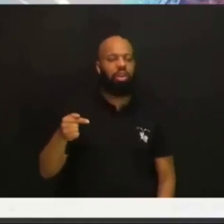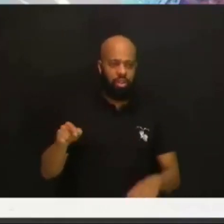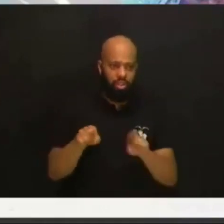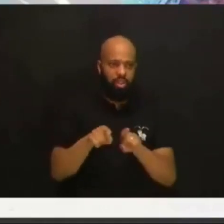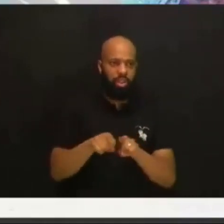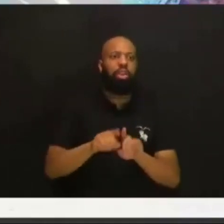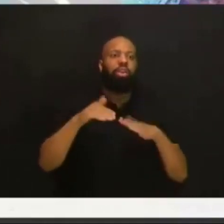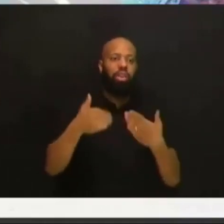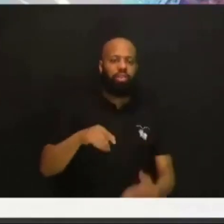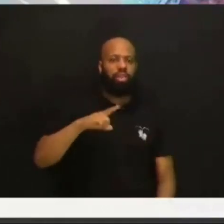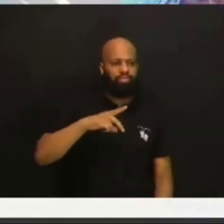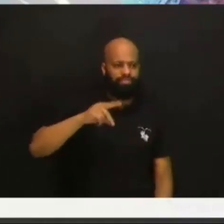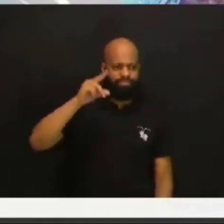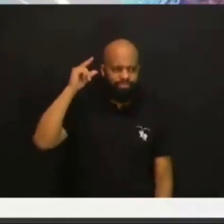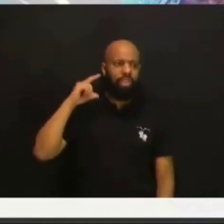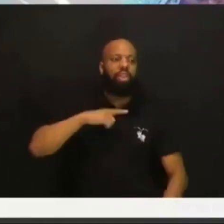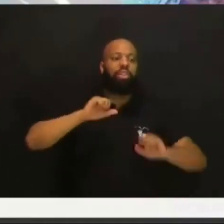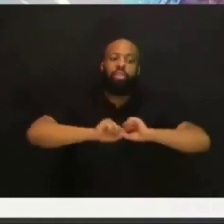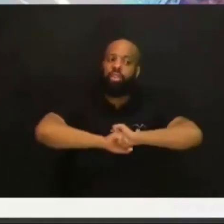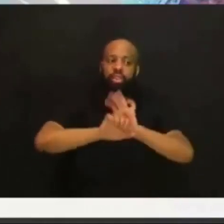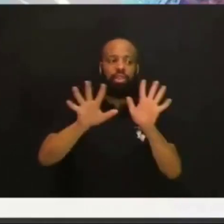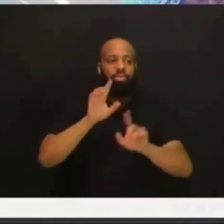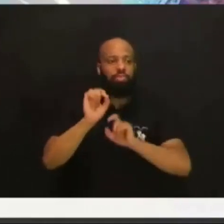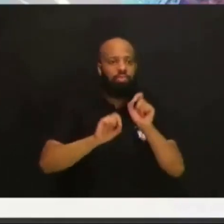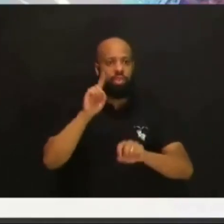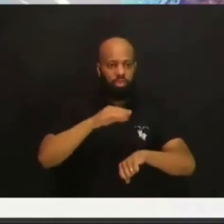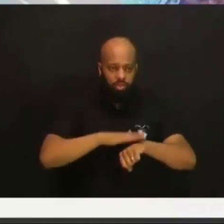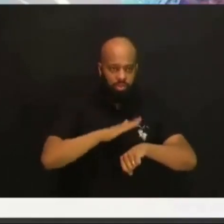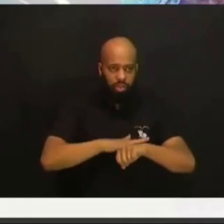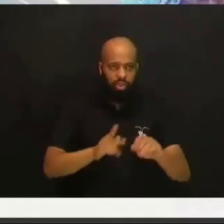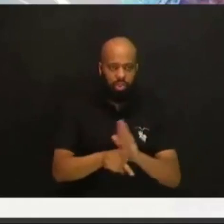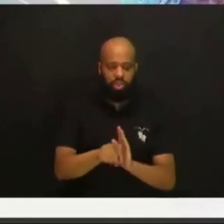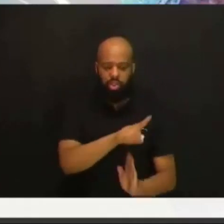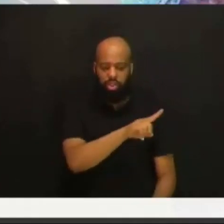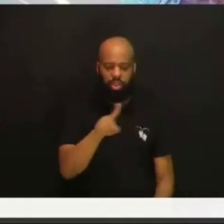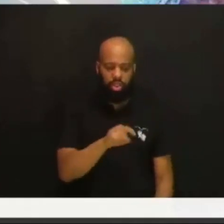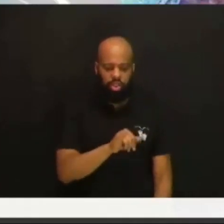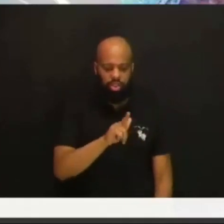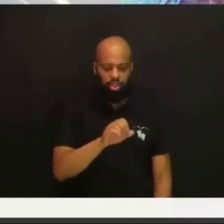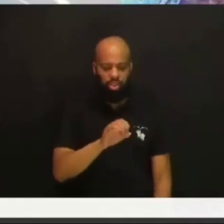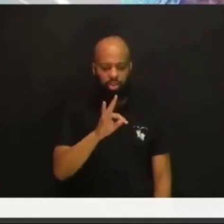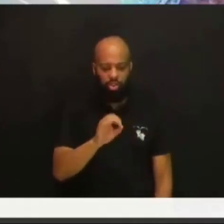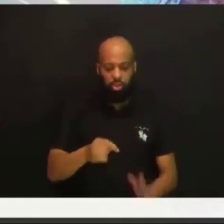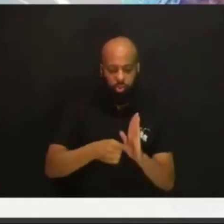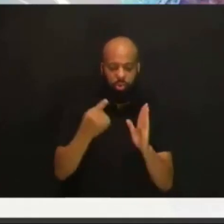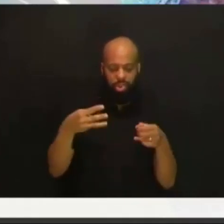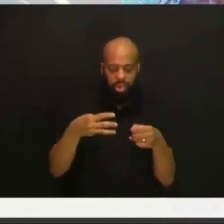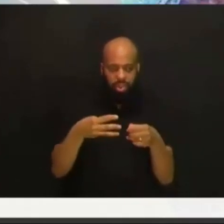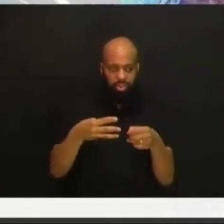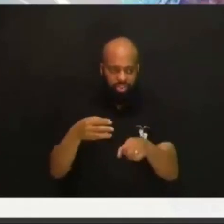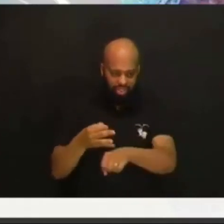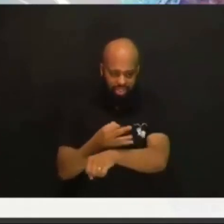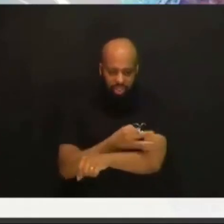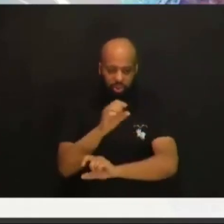muito tempo ela tem claro que é no zigoto, que é naquela primeira célula, a geração da vida. Né? Então,